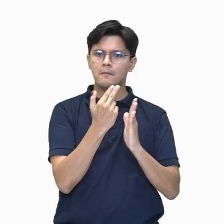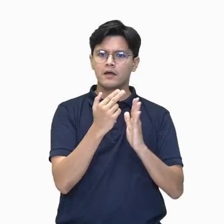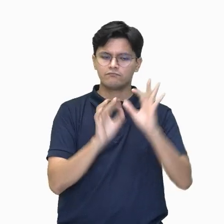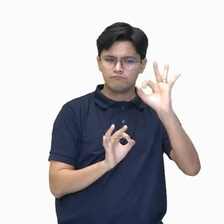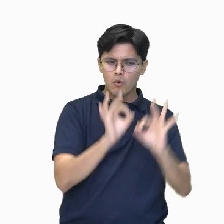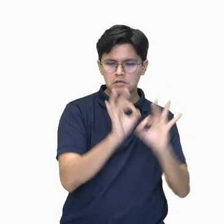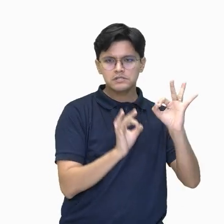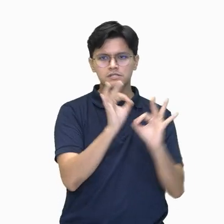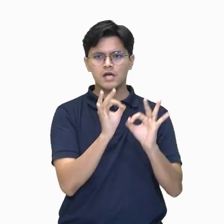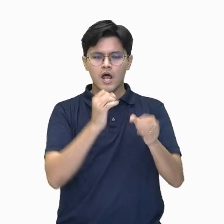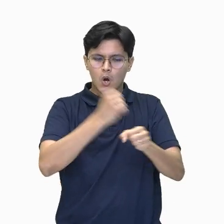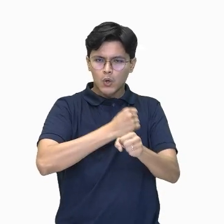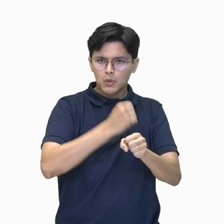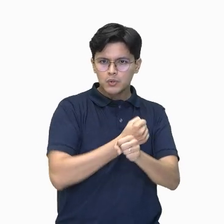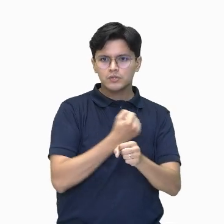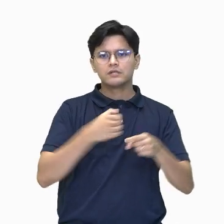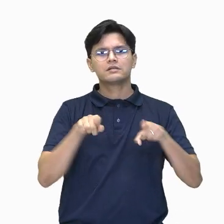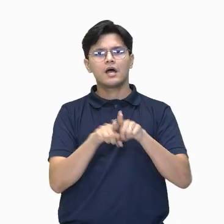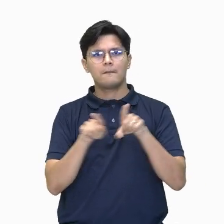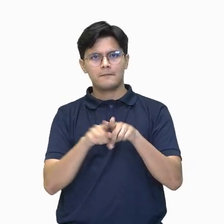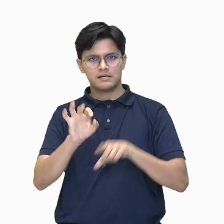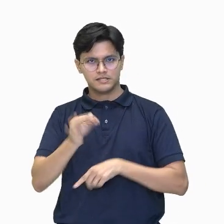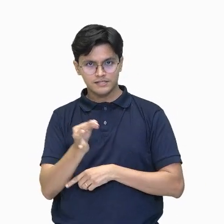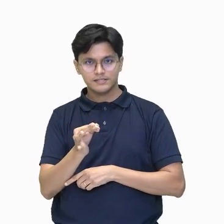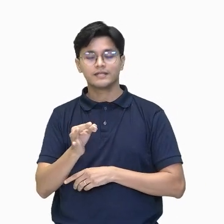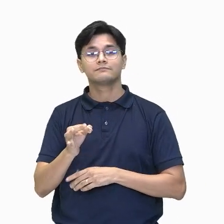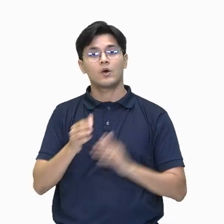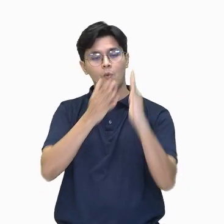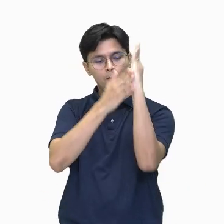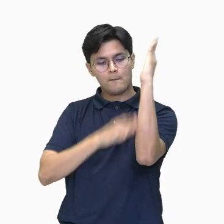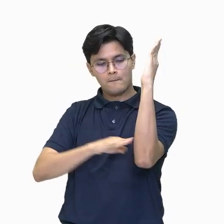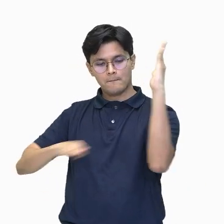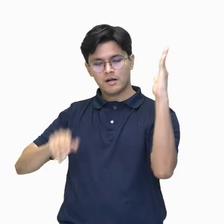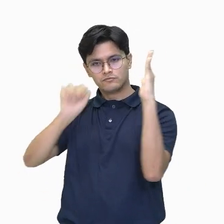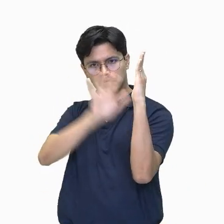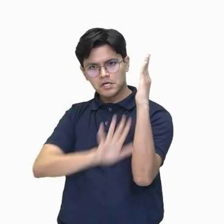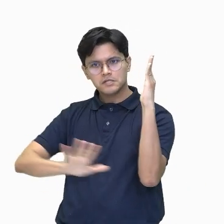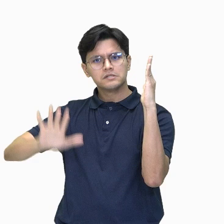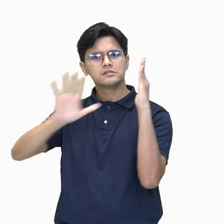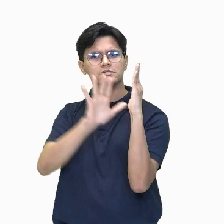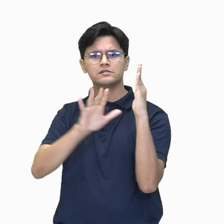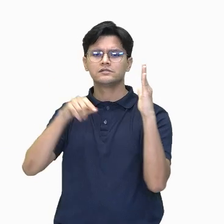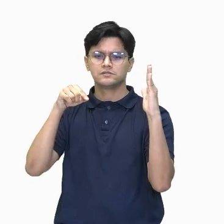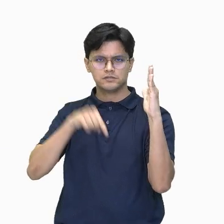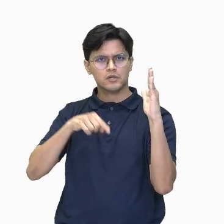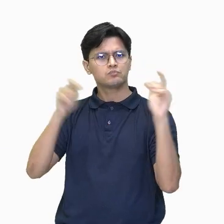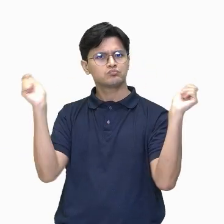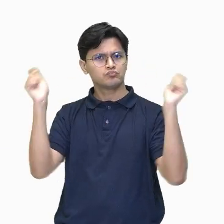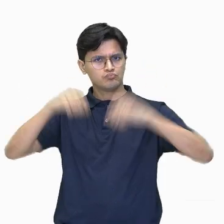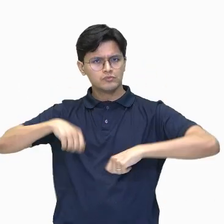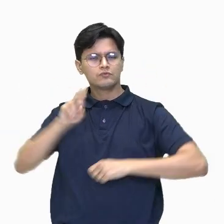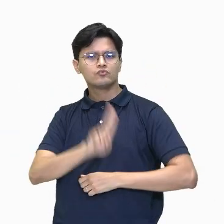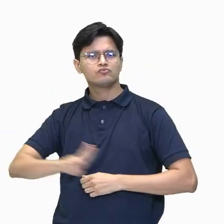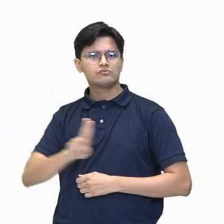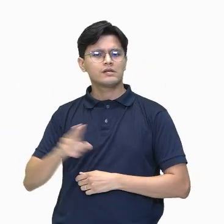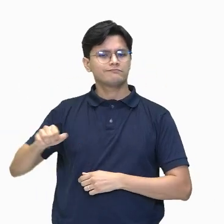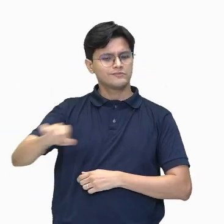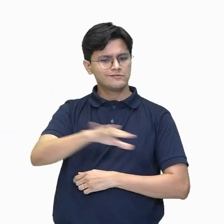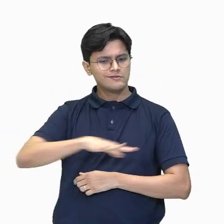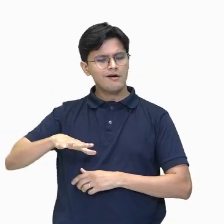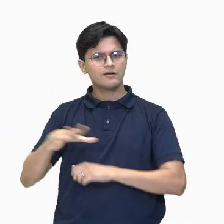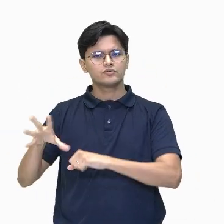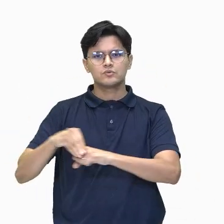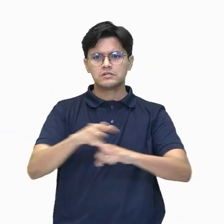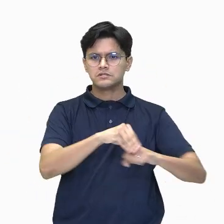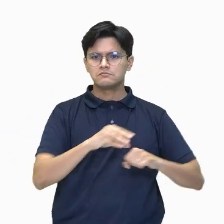sim. O plano cartesiano, ele é espinha dorsal quando se trabalha ali com engenharia, porque se precisa da localização